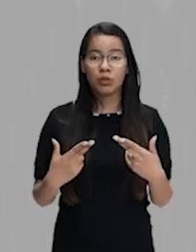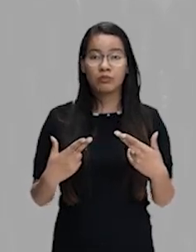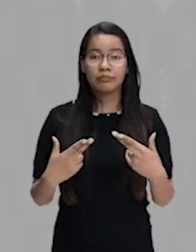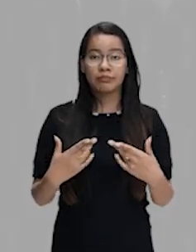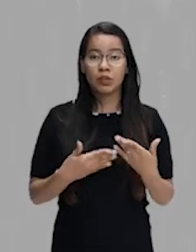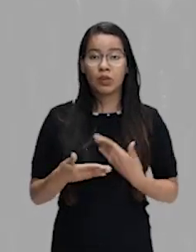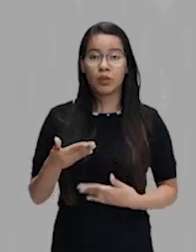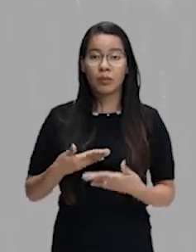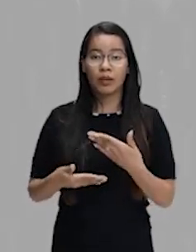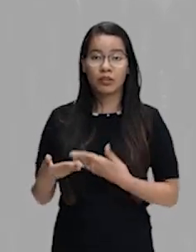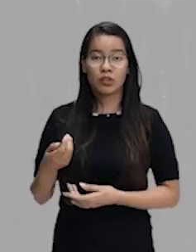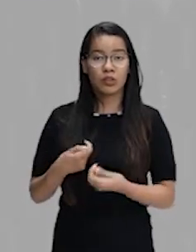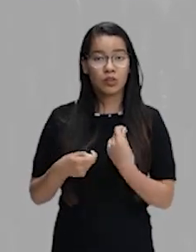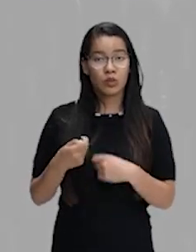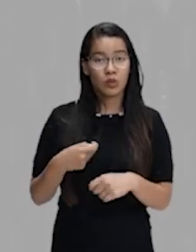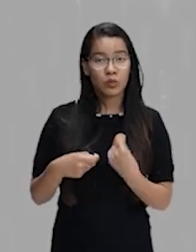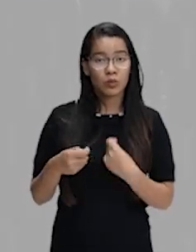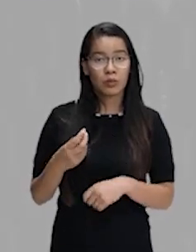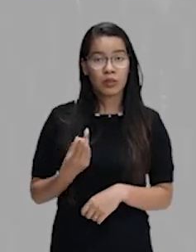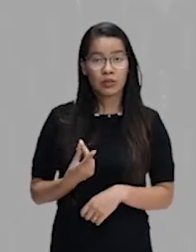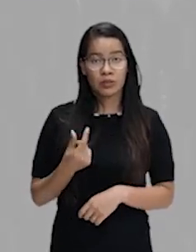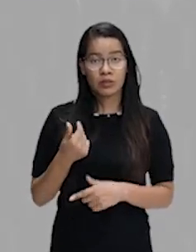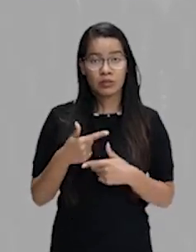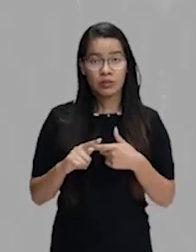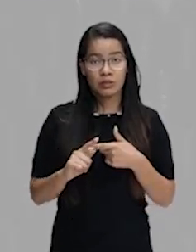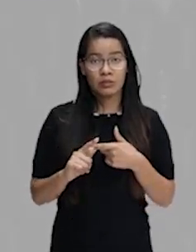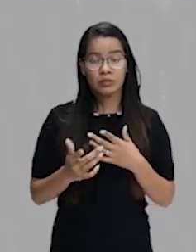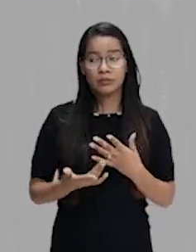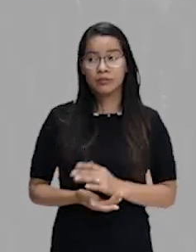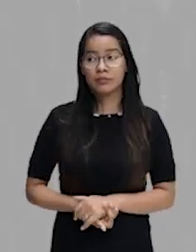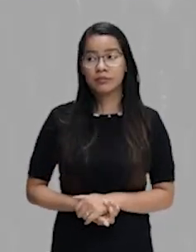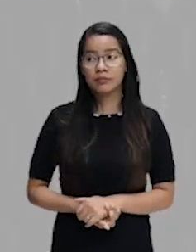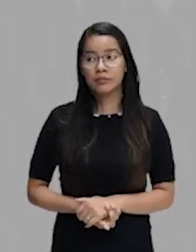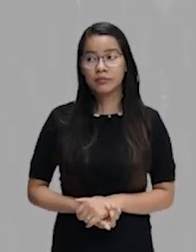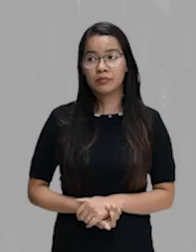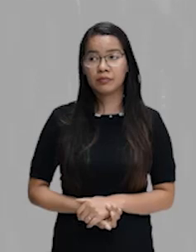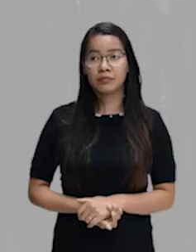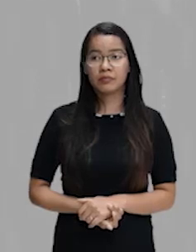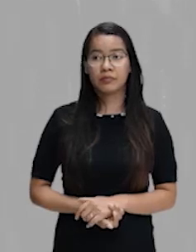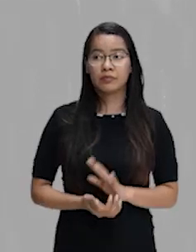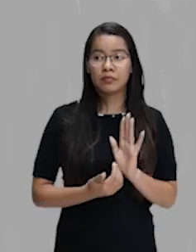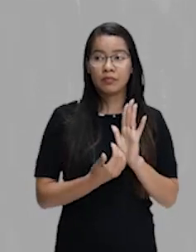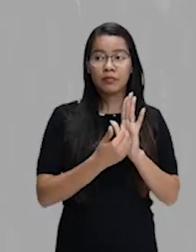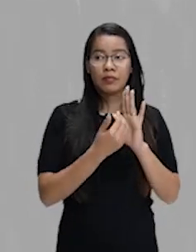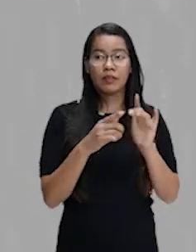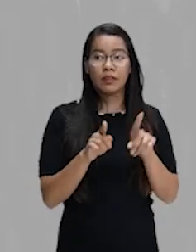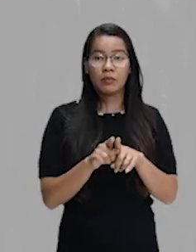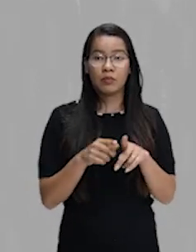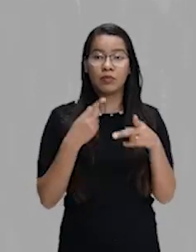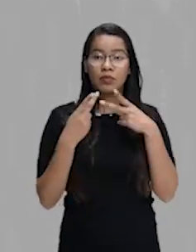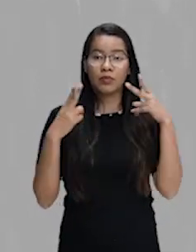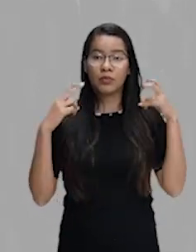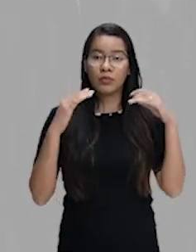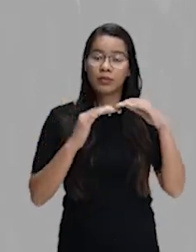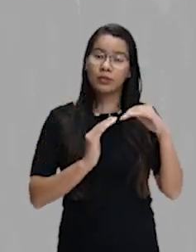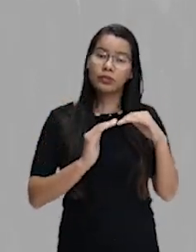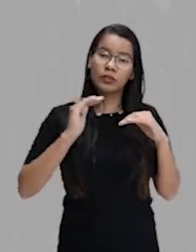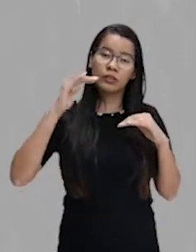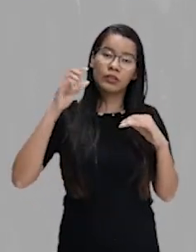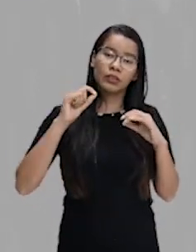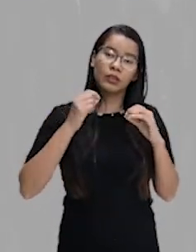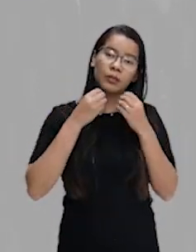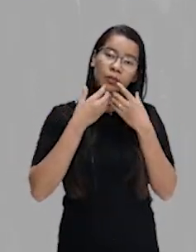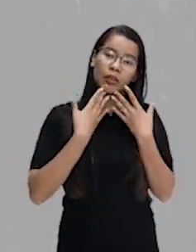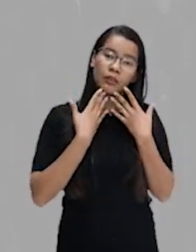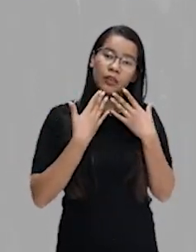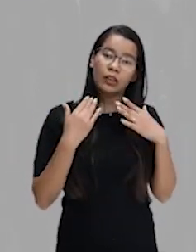as despesas em relação a esse espaço. Tá? Então, a economia colaborativa para tocar projetos e discutir medidas de crescimento que